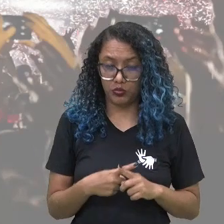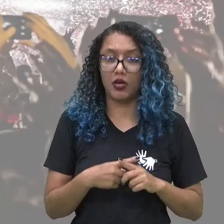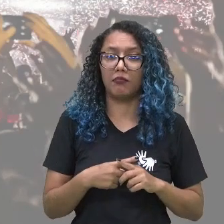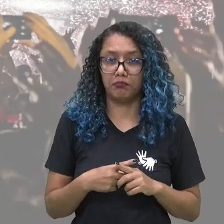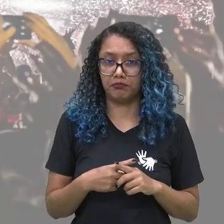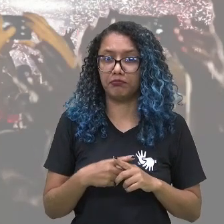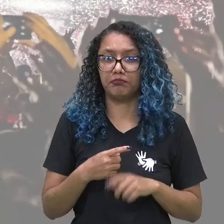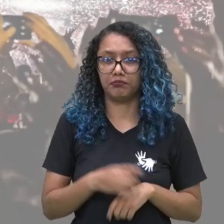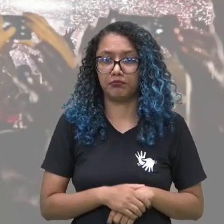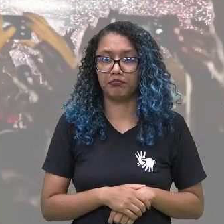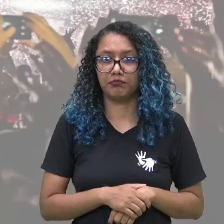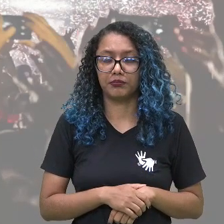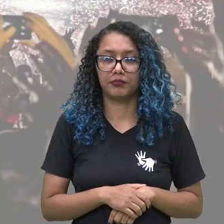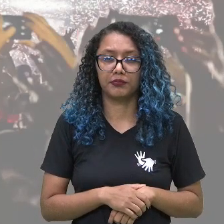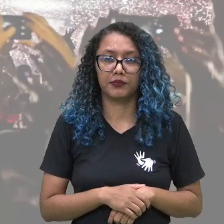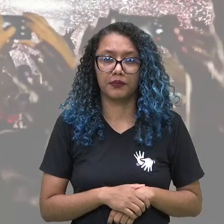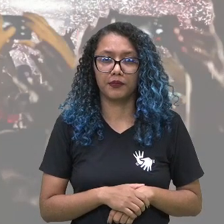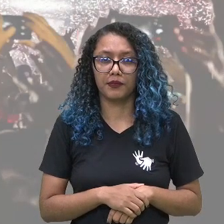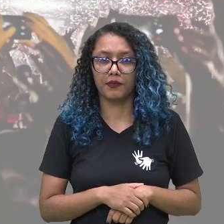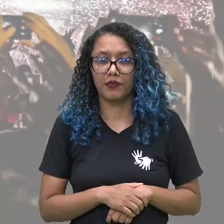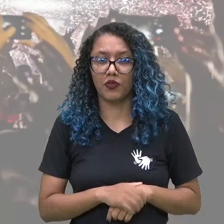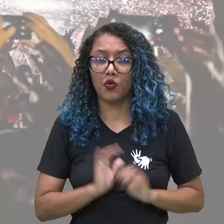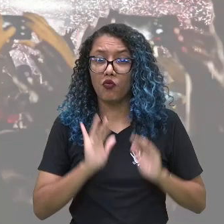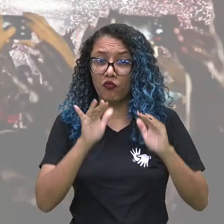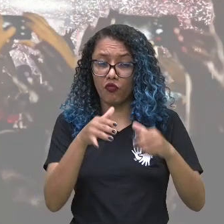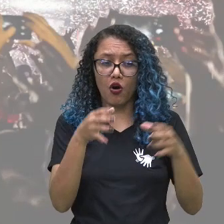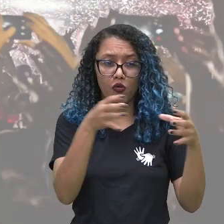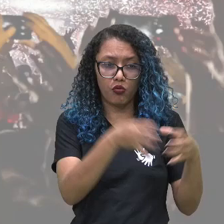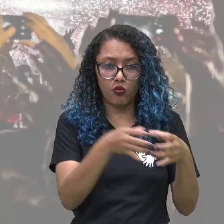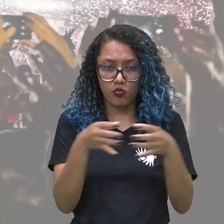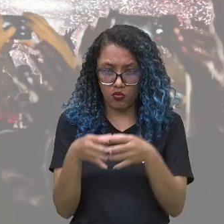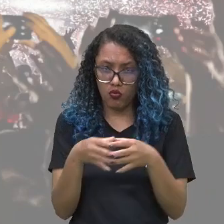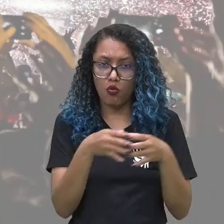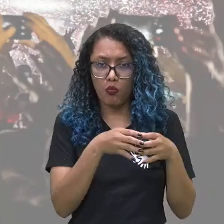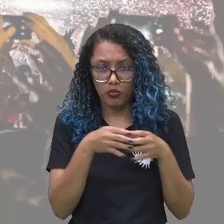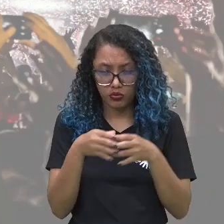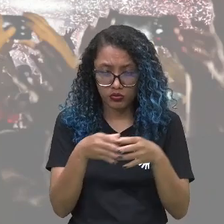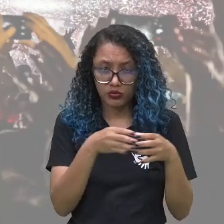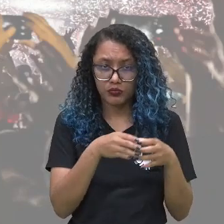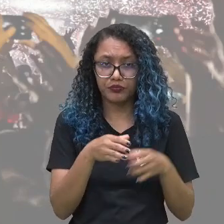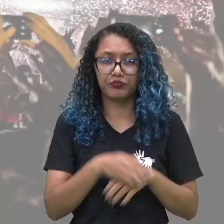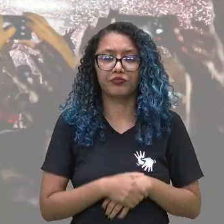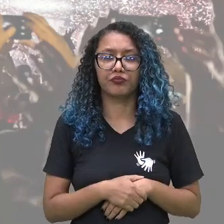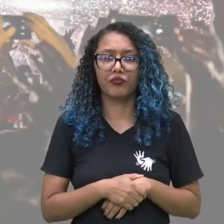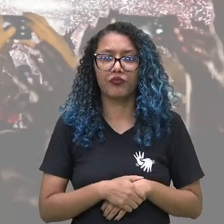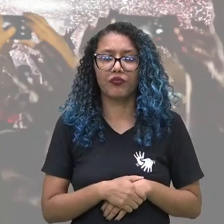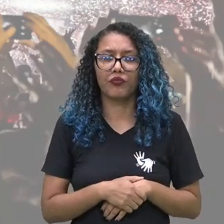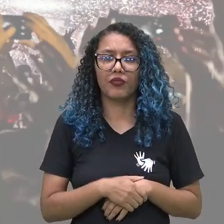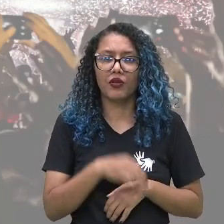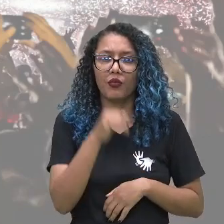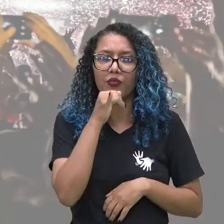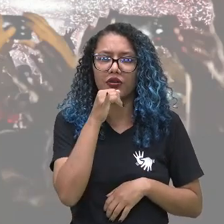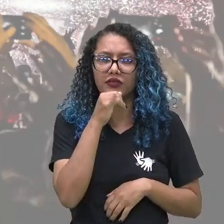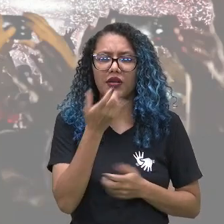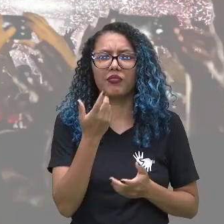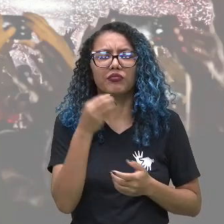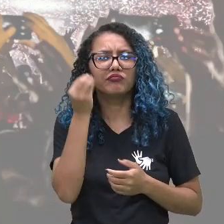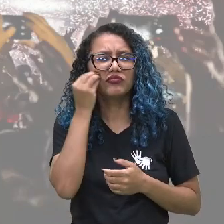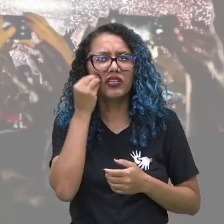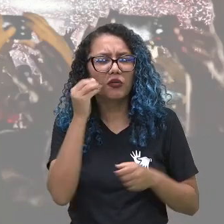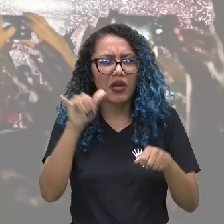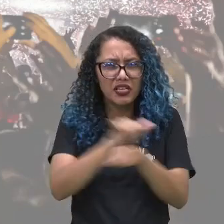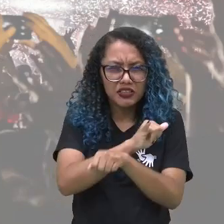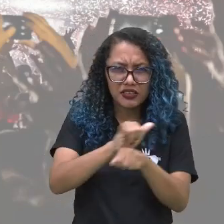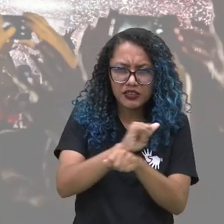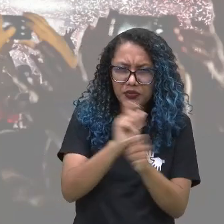Você vai haver, então, uma concorrência pela atenção. Busca-se estímulo para atrair as